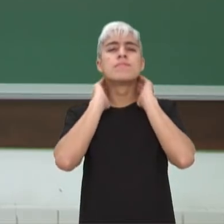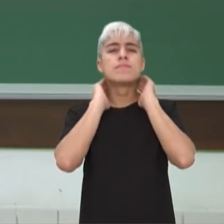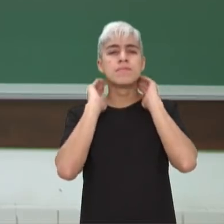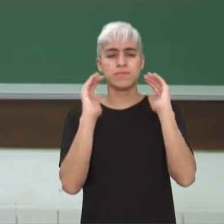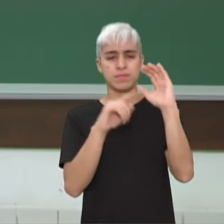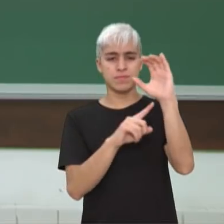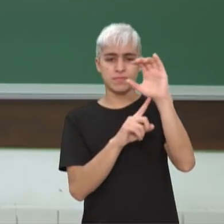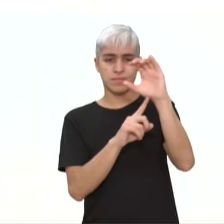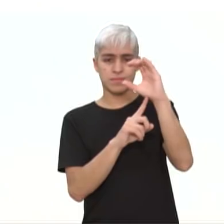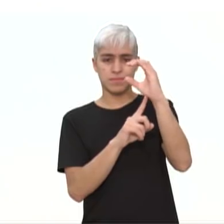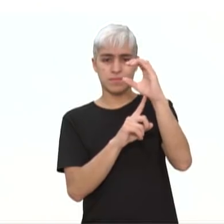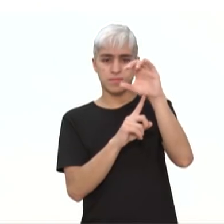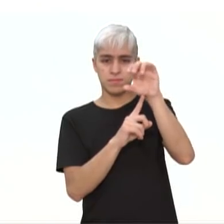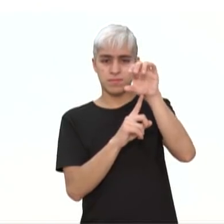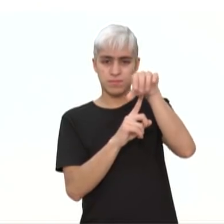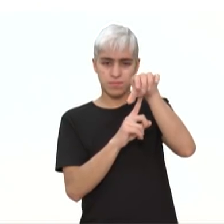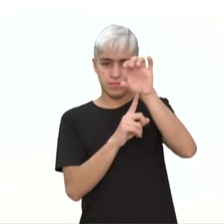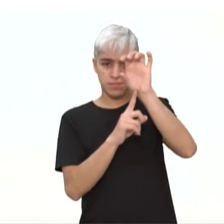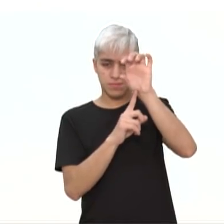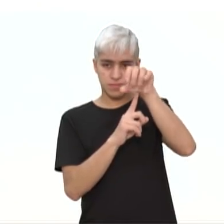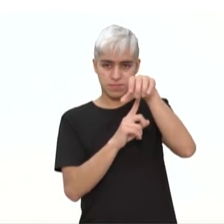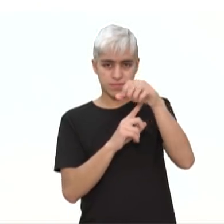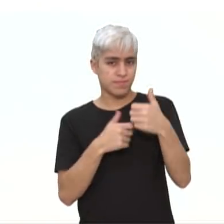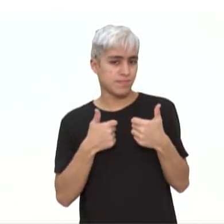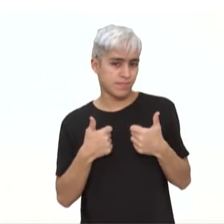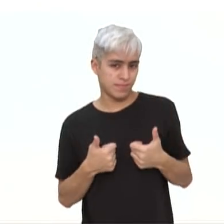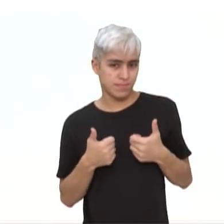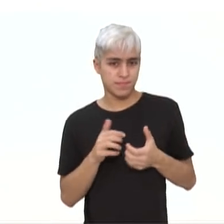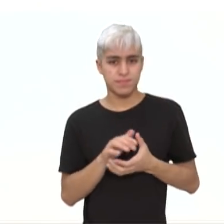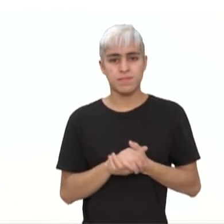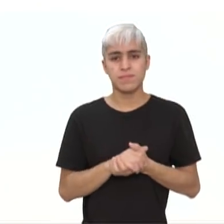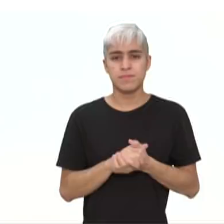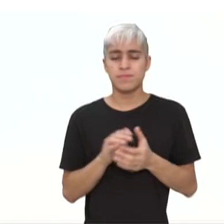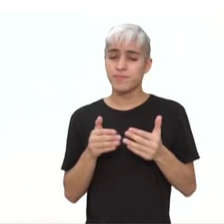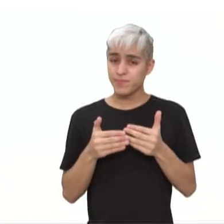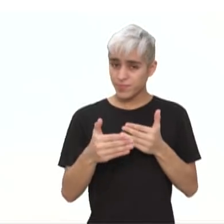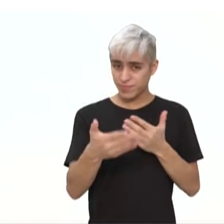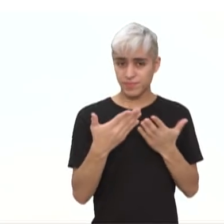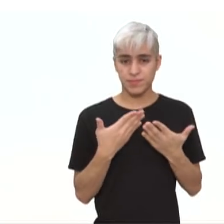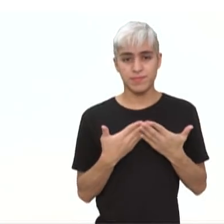nosso pescoço, a nossa cabeça. Vamos avançar aqui.